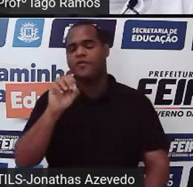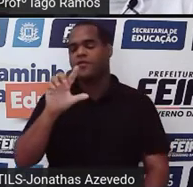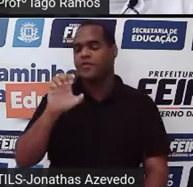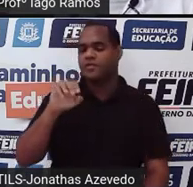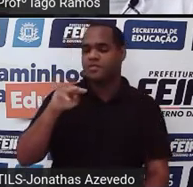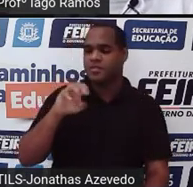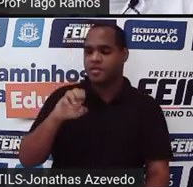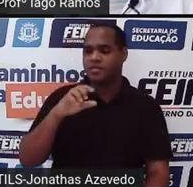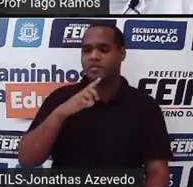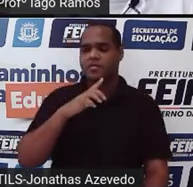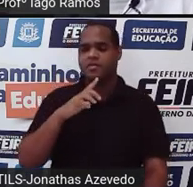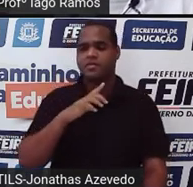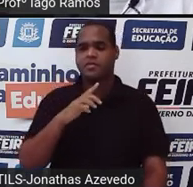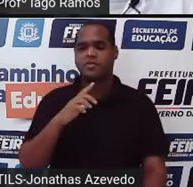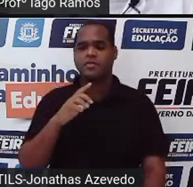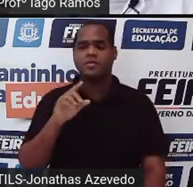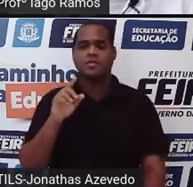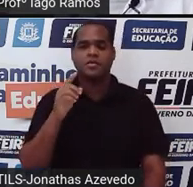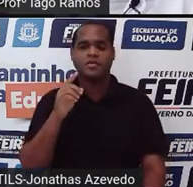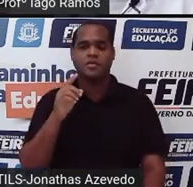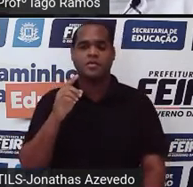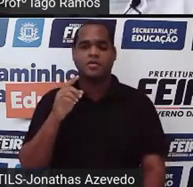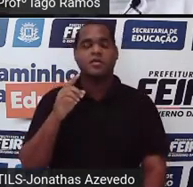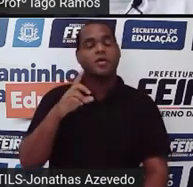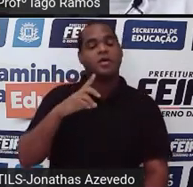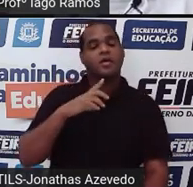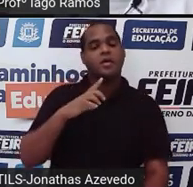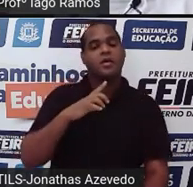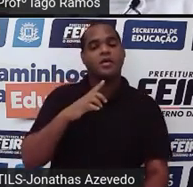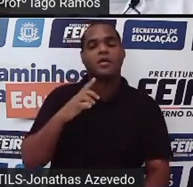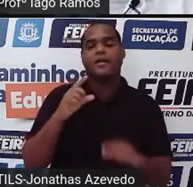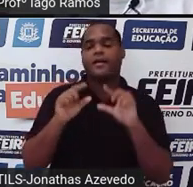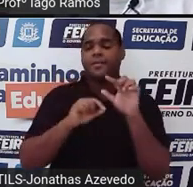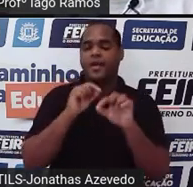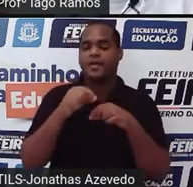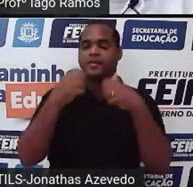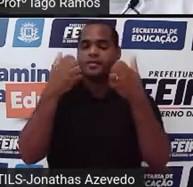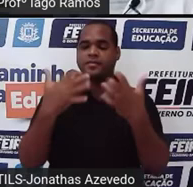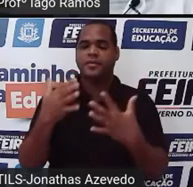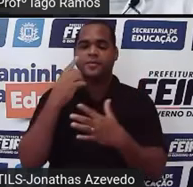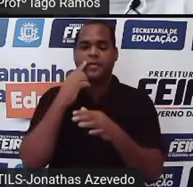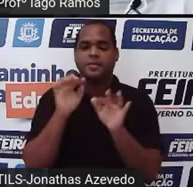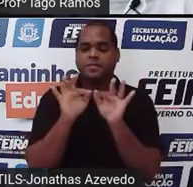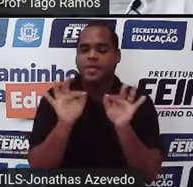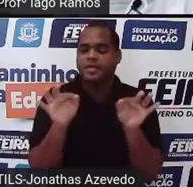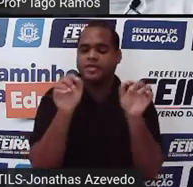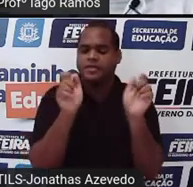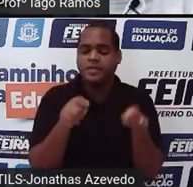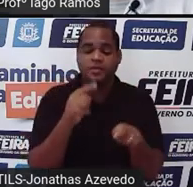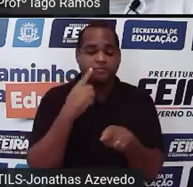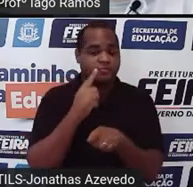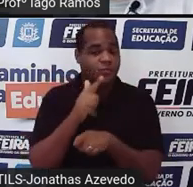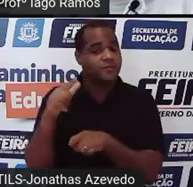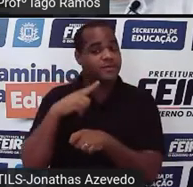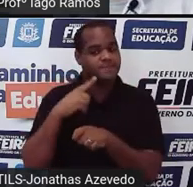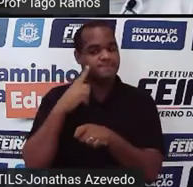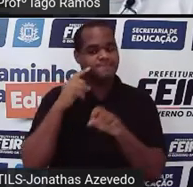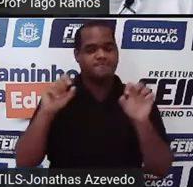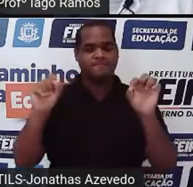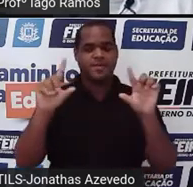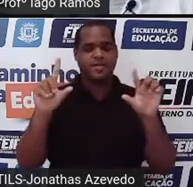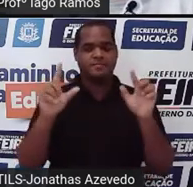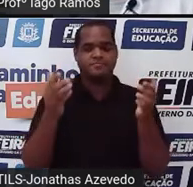E aí você tentando lembrar você precisa completar uma frase que vai vir na próxima tela